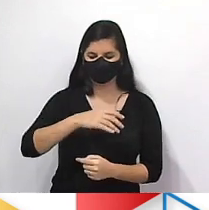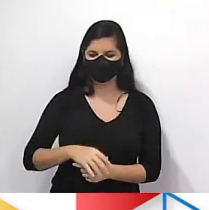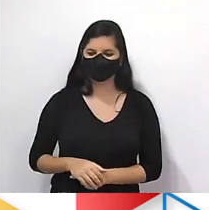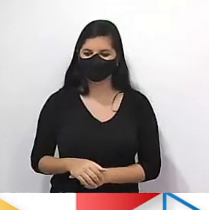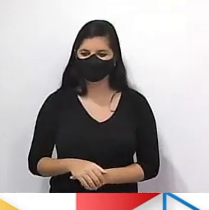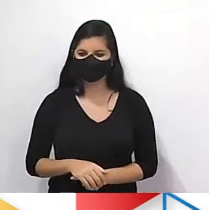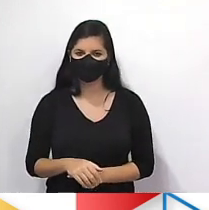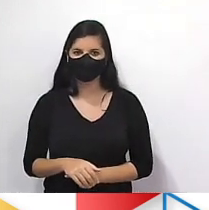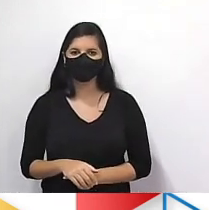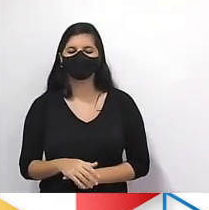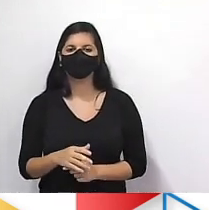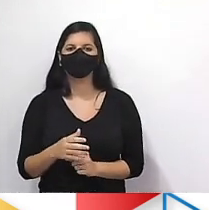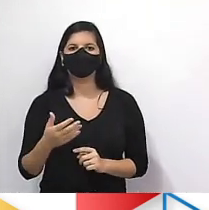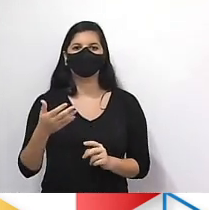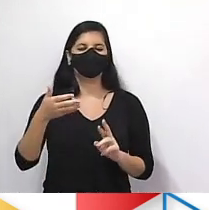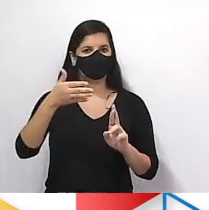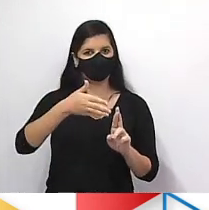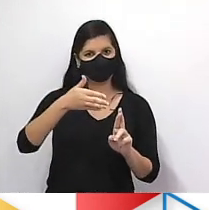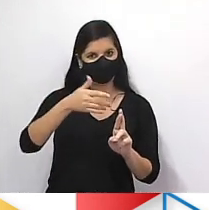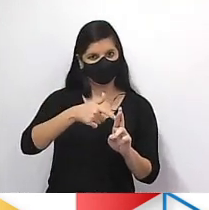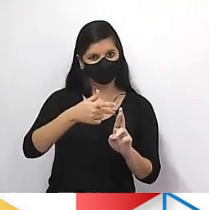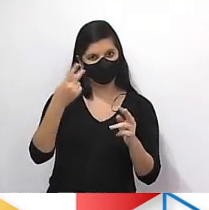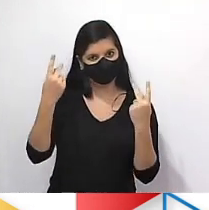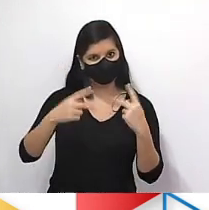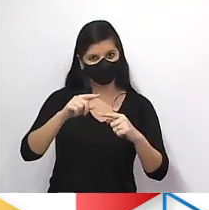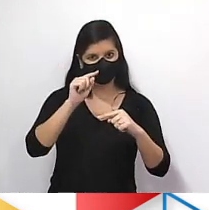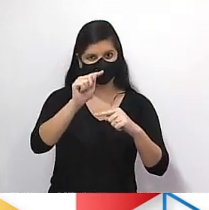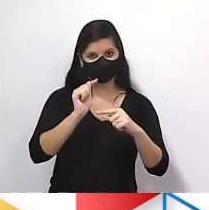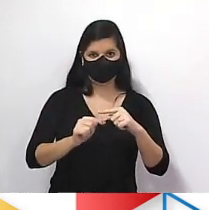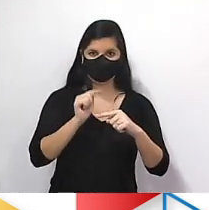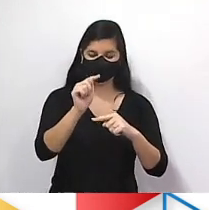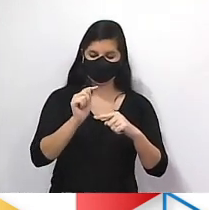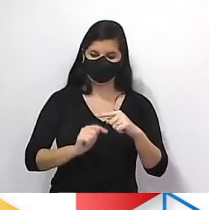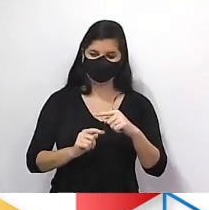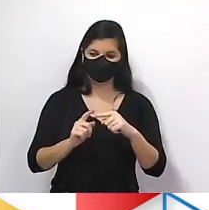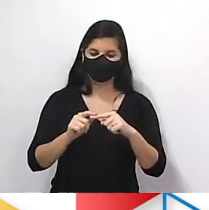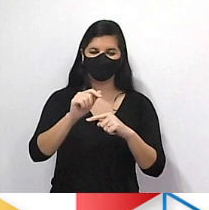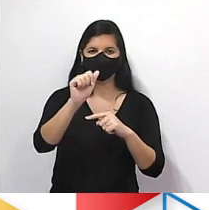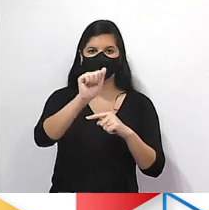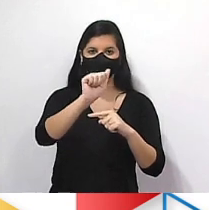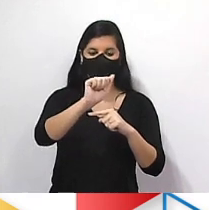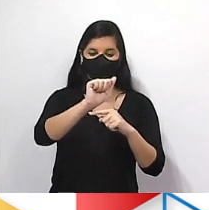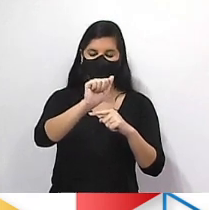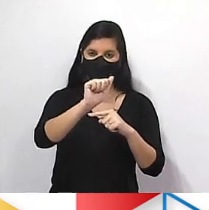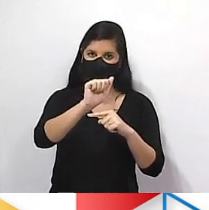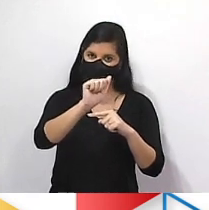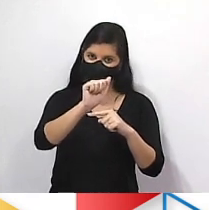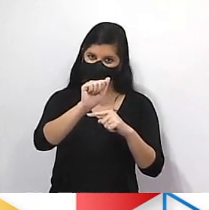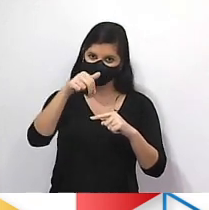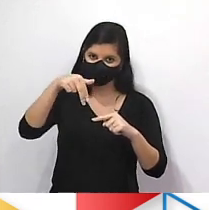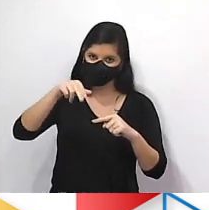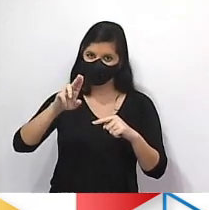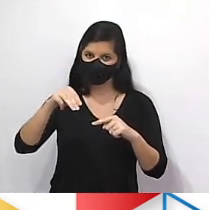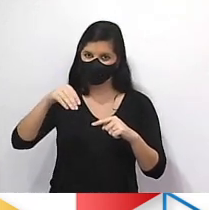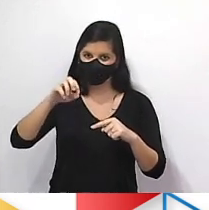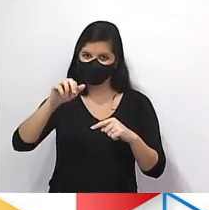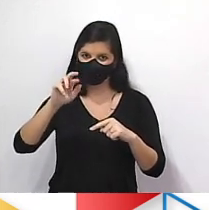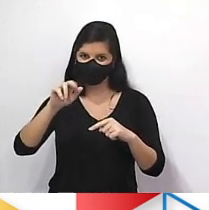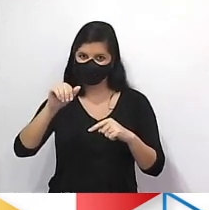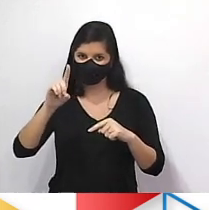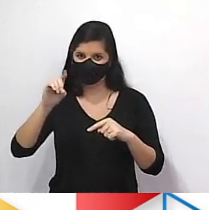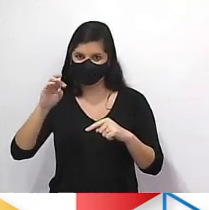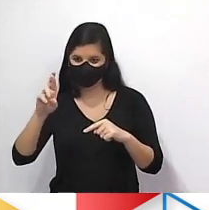a representação dessa fração. Primeiro, a primeira delas pode ser numerador